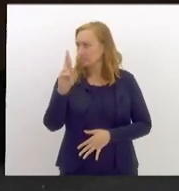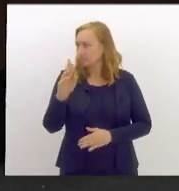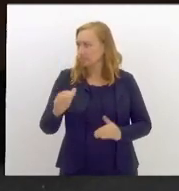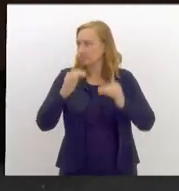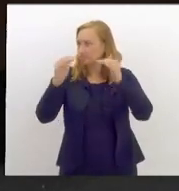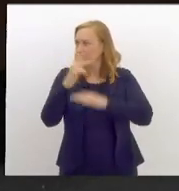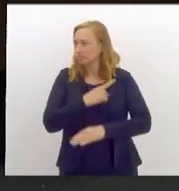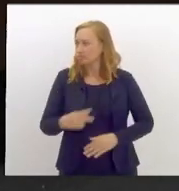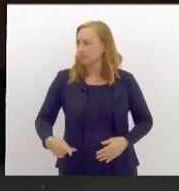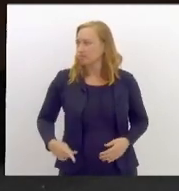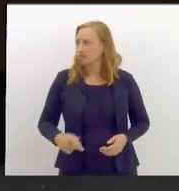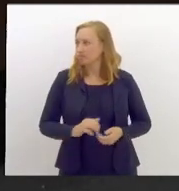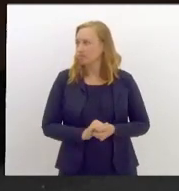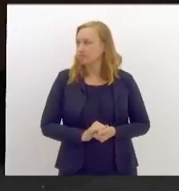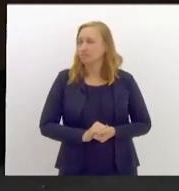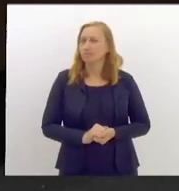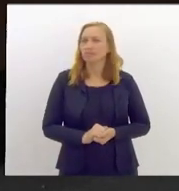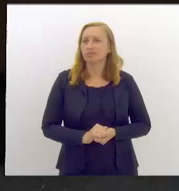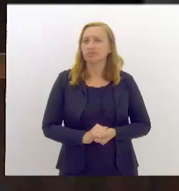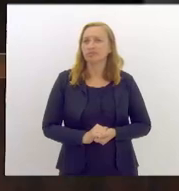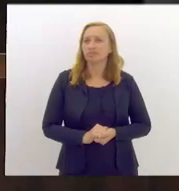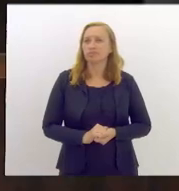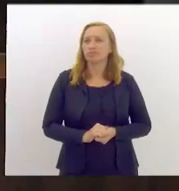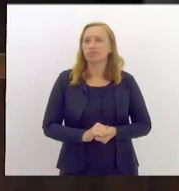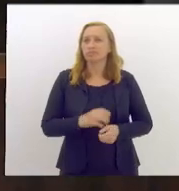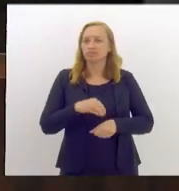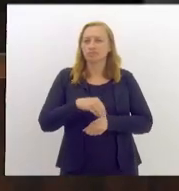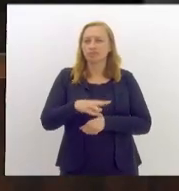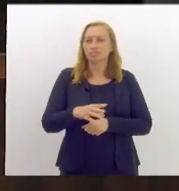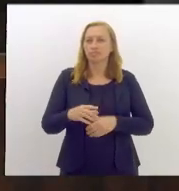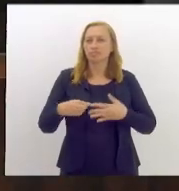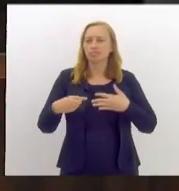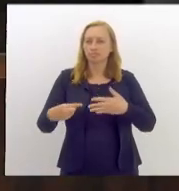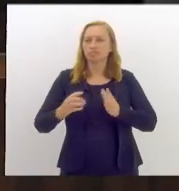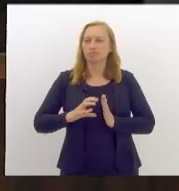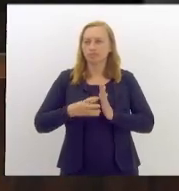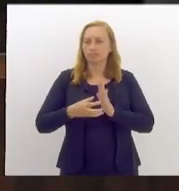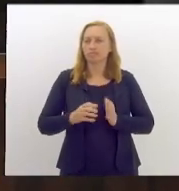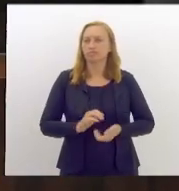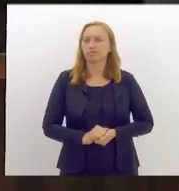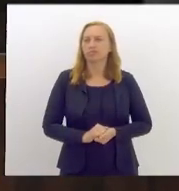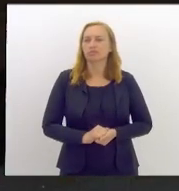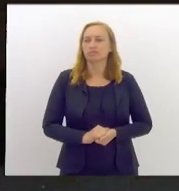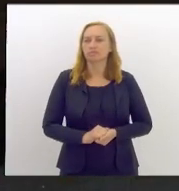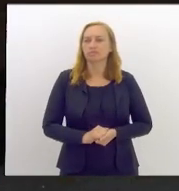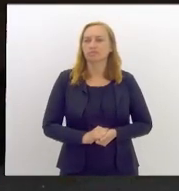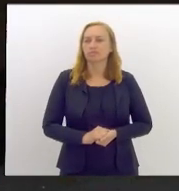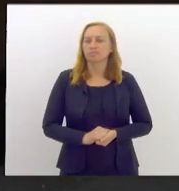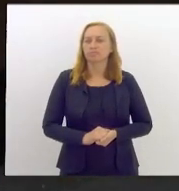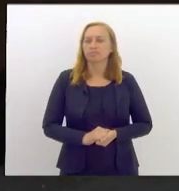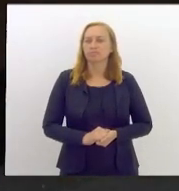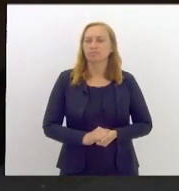é que você está aqui tem um destaque da bancada do PSOL pode falar Deputado